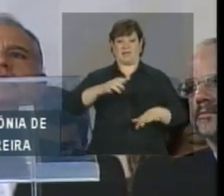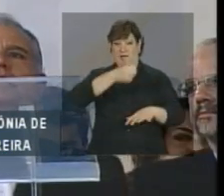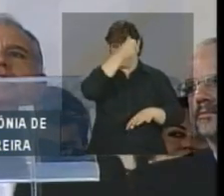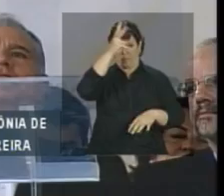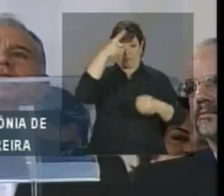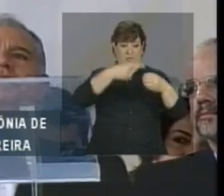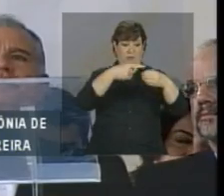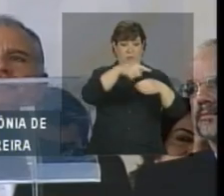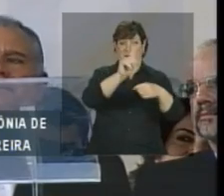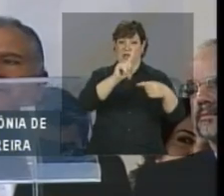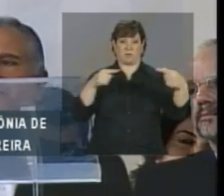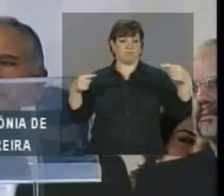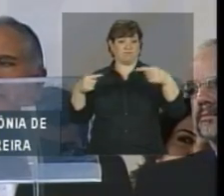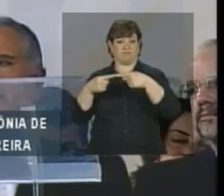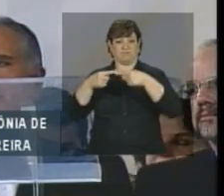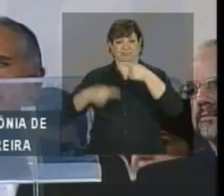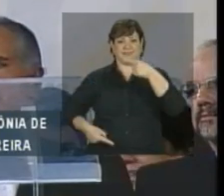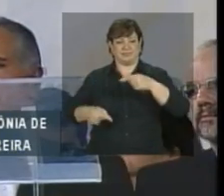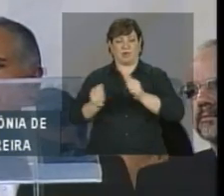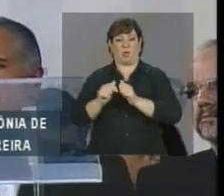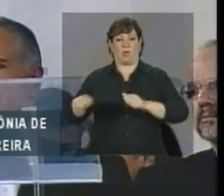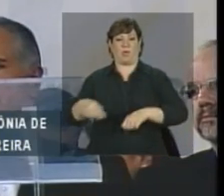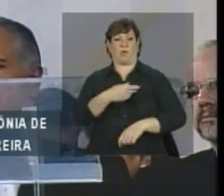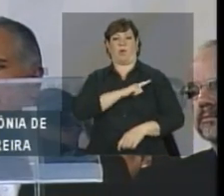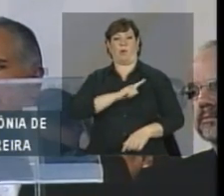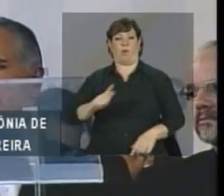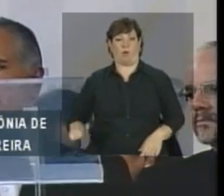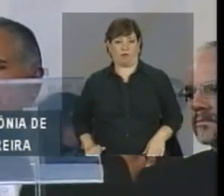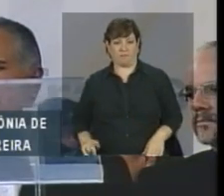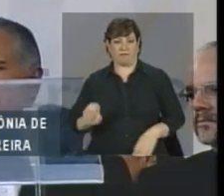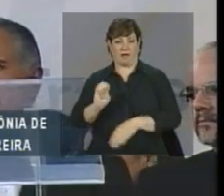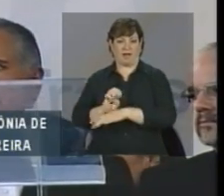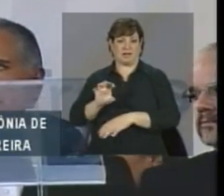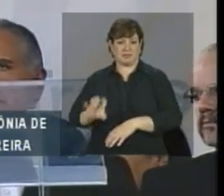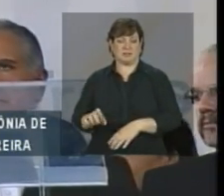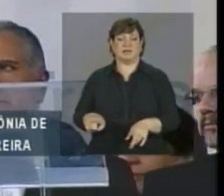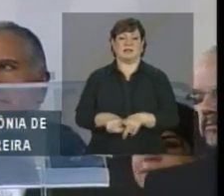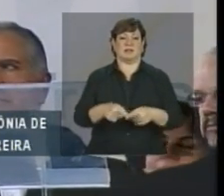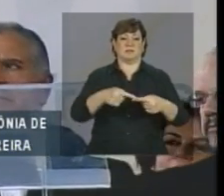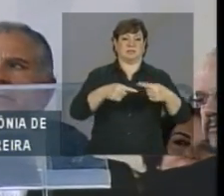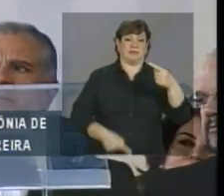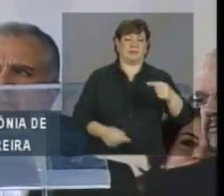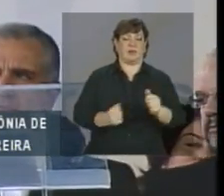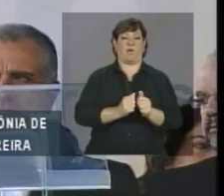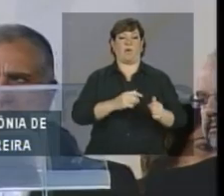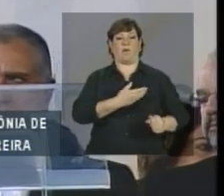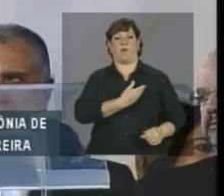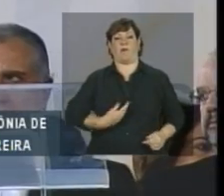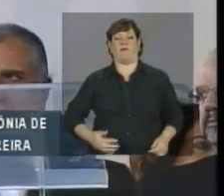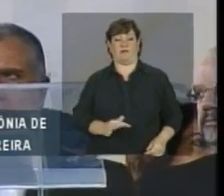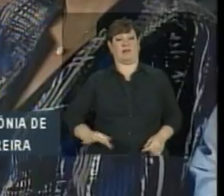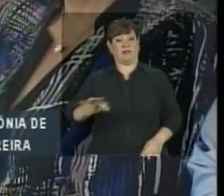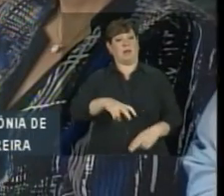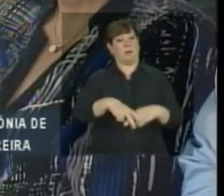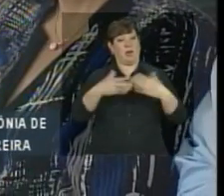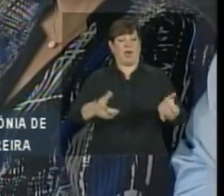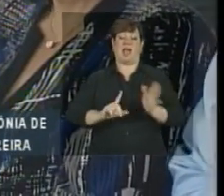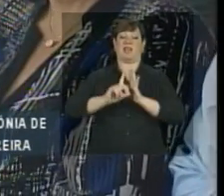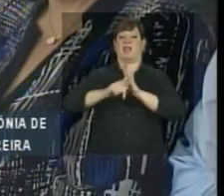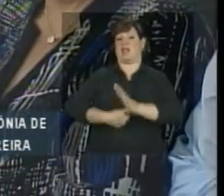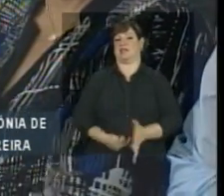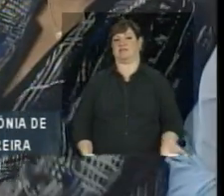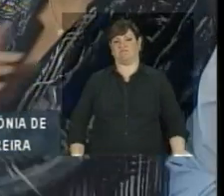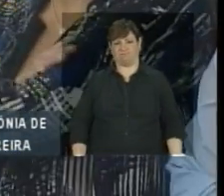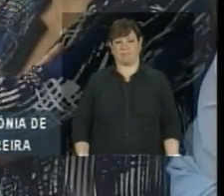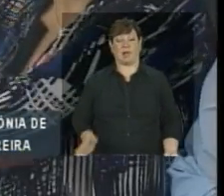governo do estado, não se entende com o governo federal, e aí o sinônimo disso chama-se atraso. E o Rio